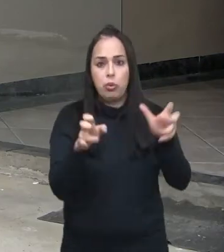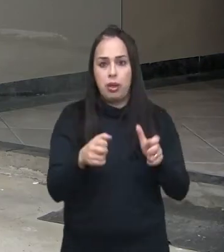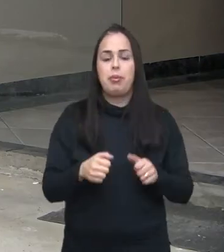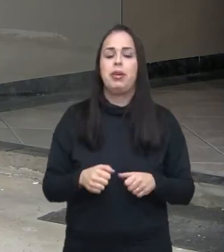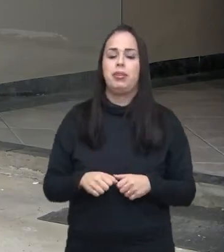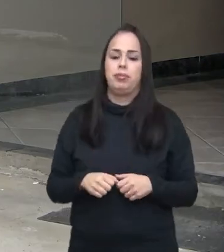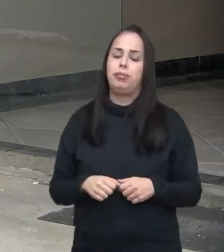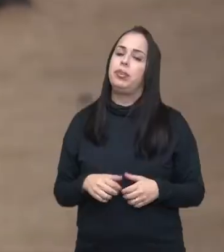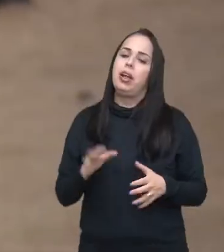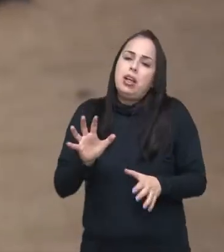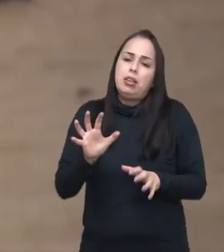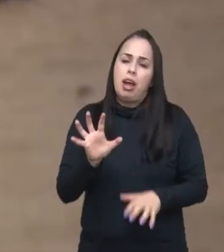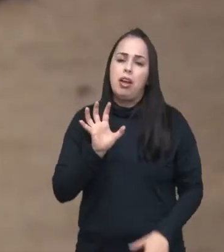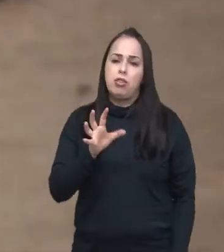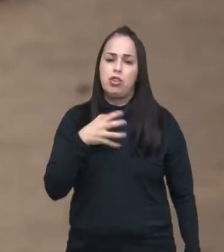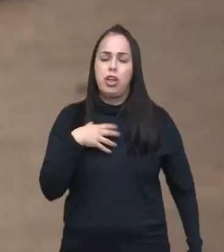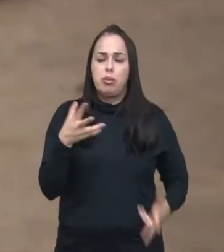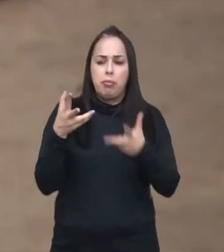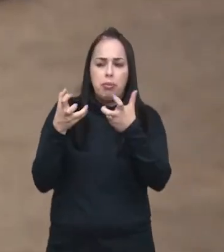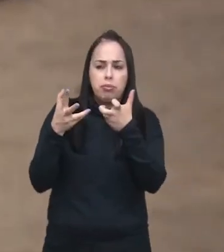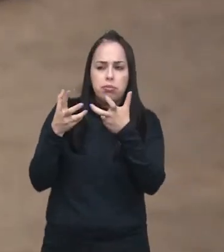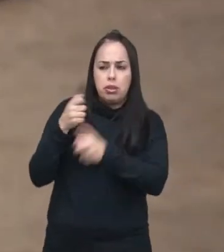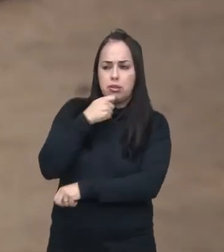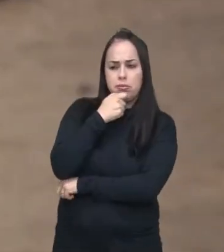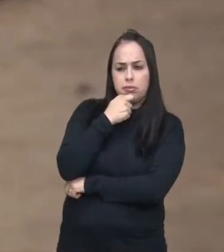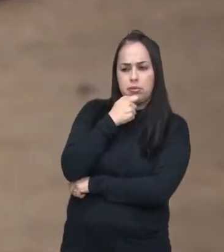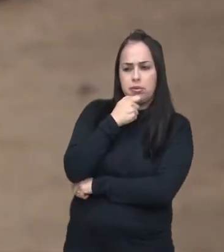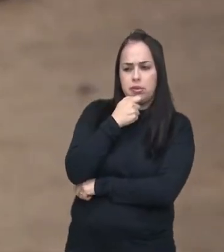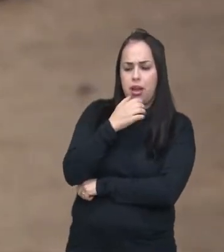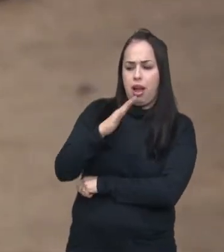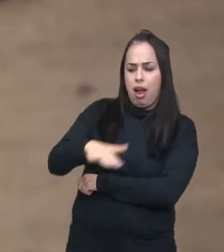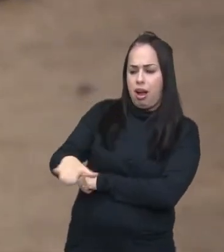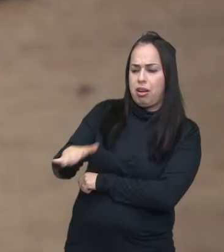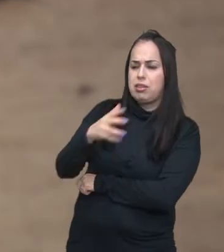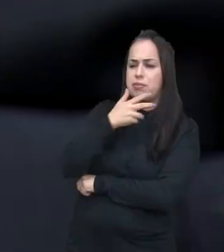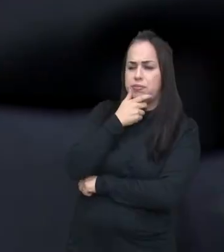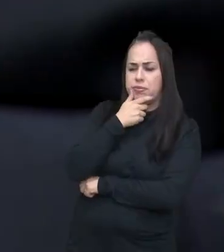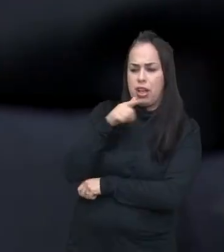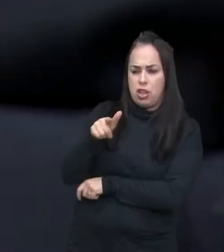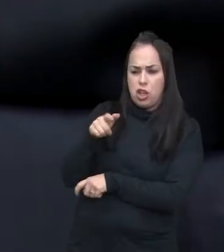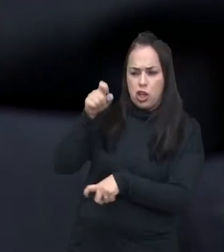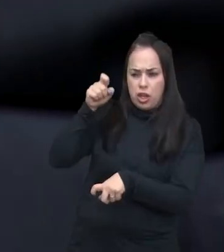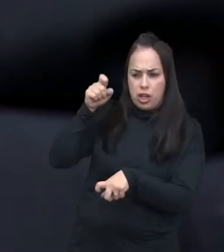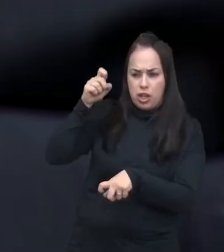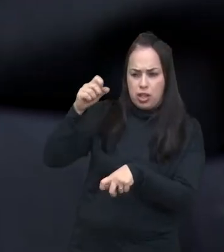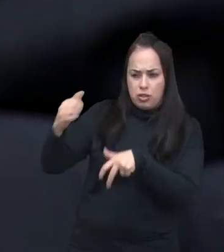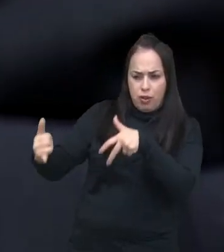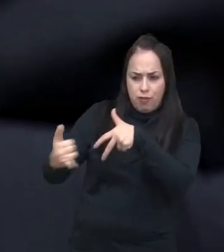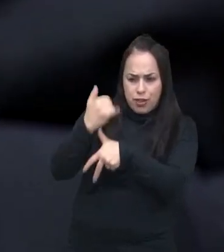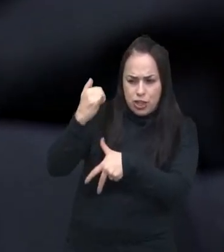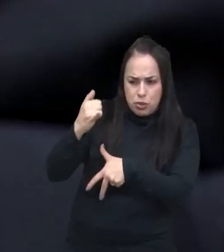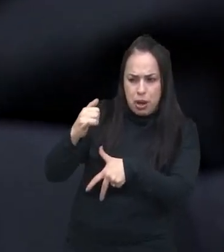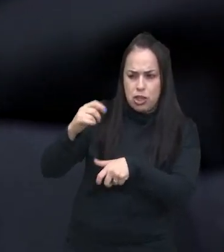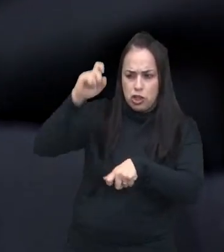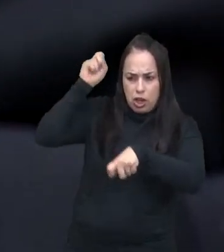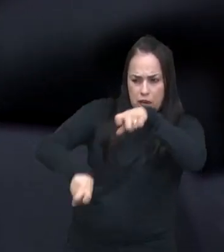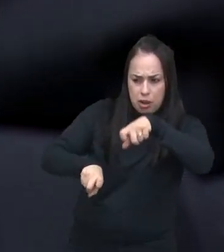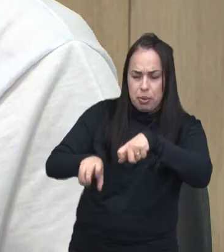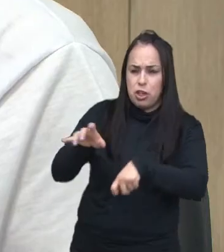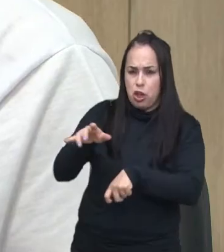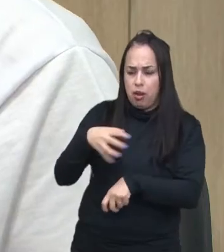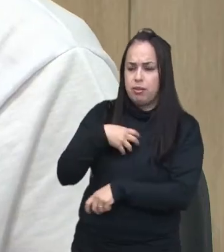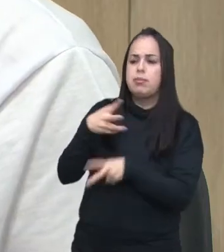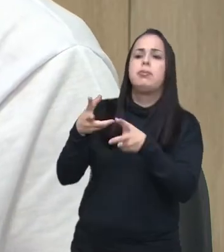mais sobre este assunto. E existem maneiras de identificar quando uma criança ou adolescente está sofrendo com